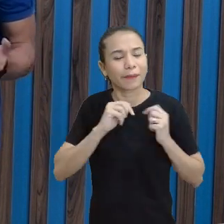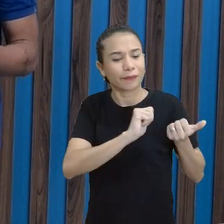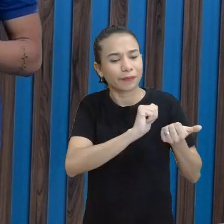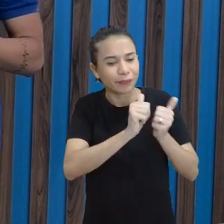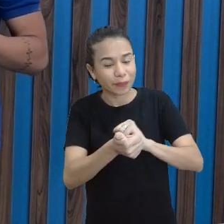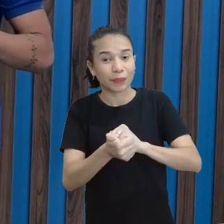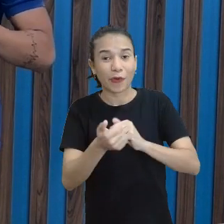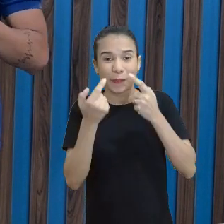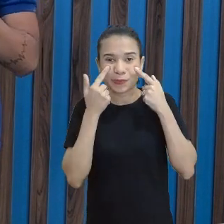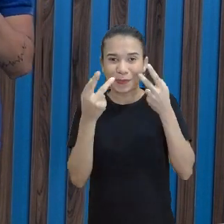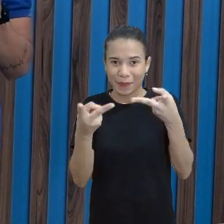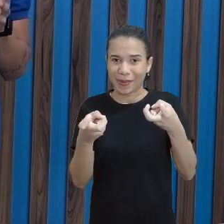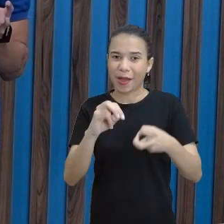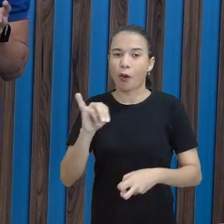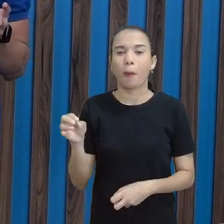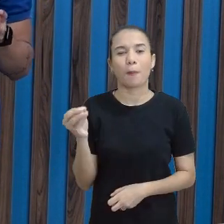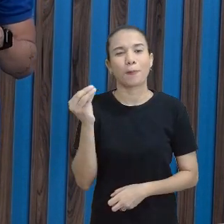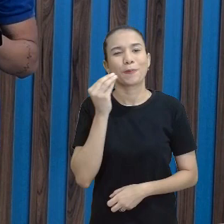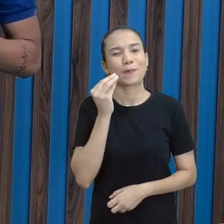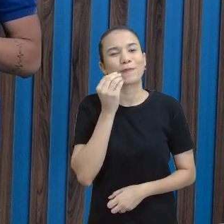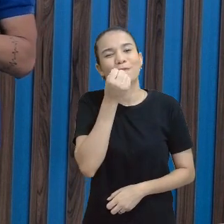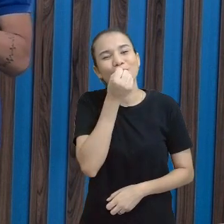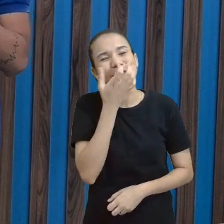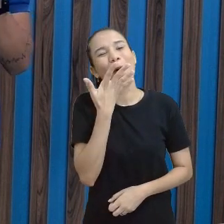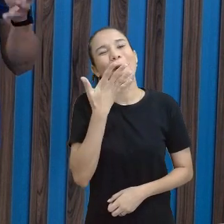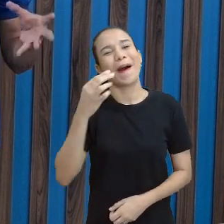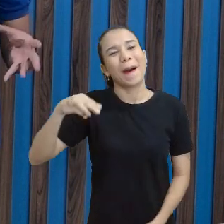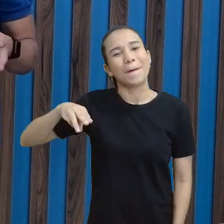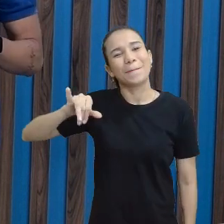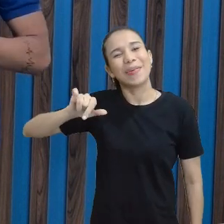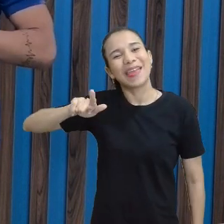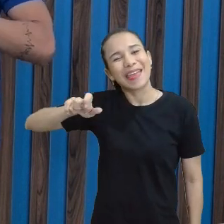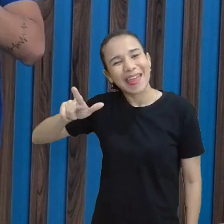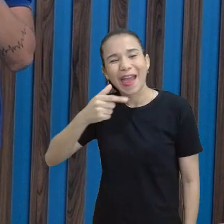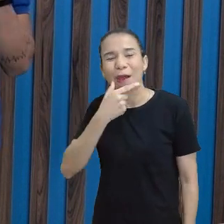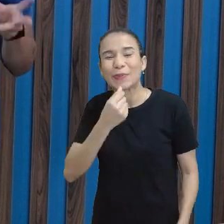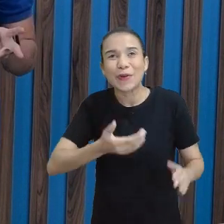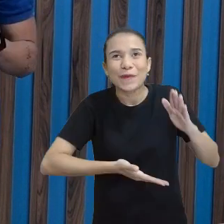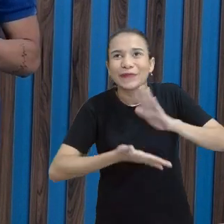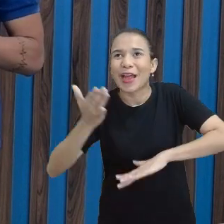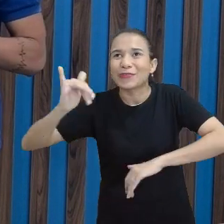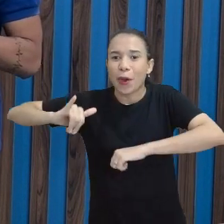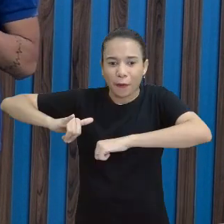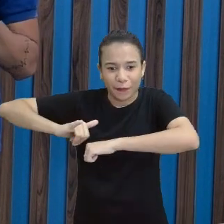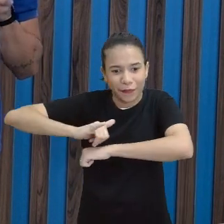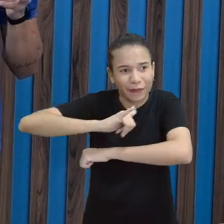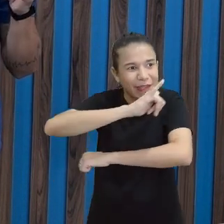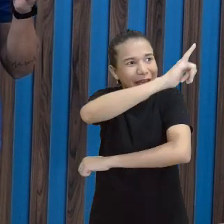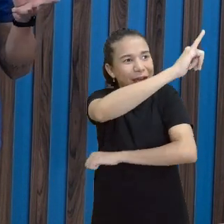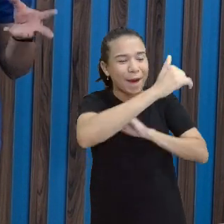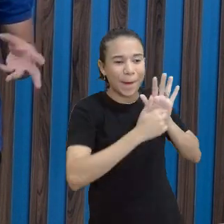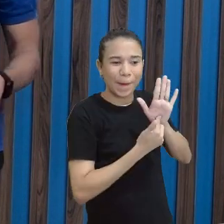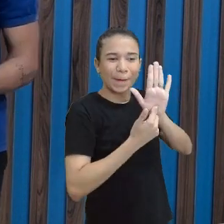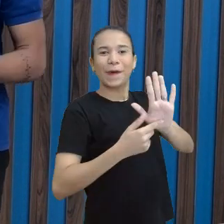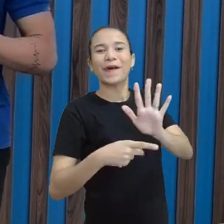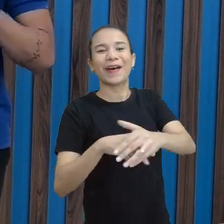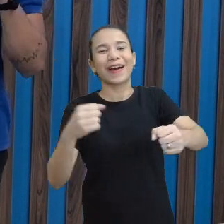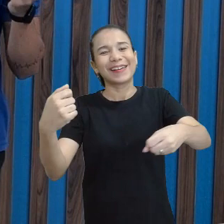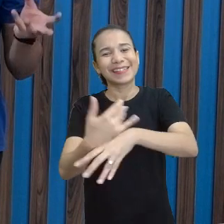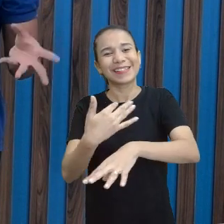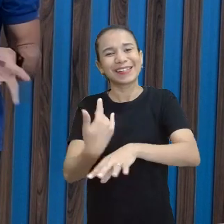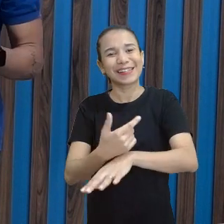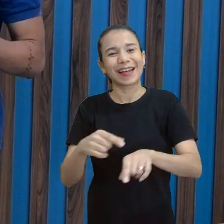Então, vejam aí quantas oportunidades, né? O Miguel viajando, pegou um avião, foi lá representar a cidade dele,